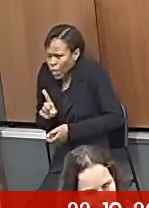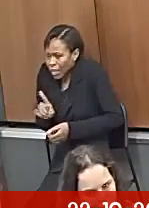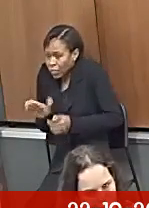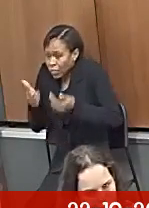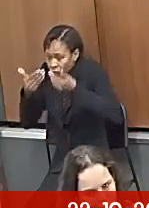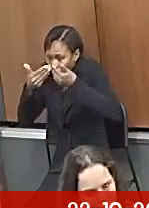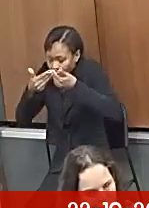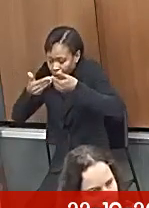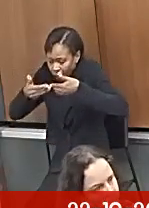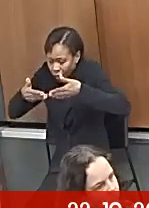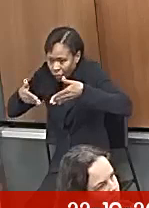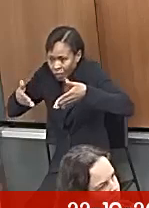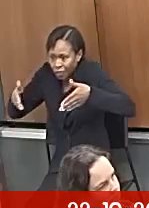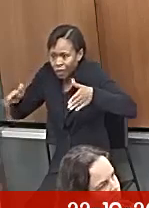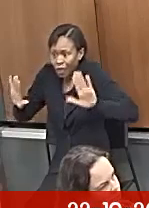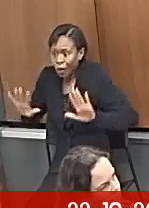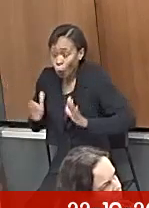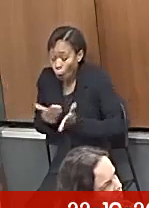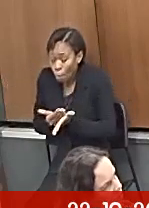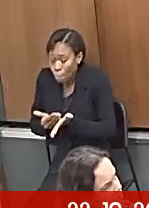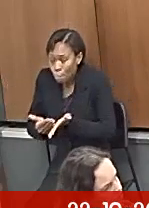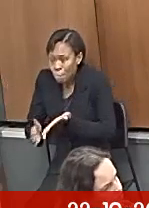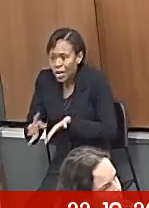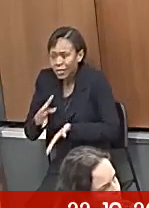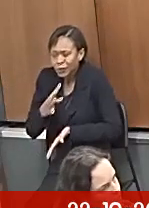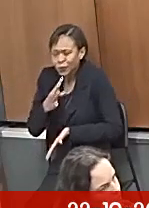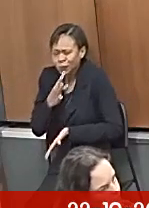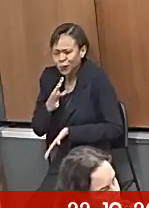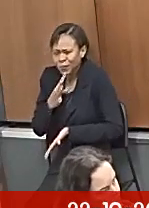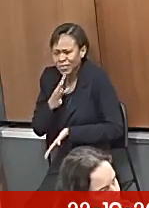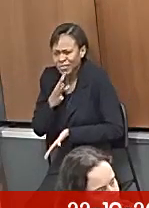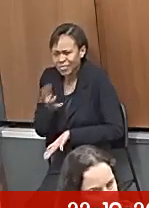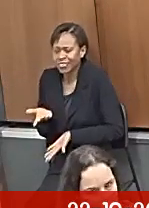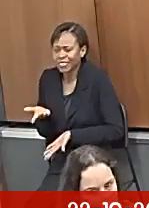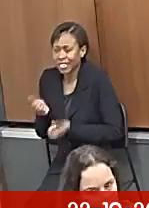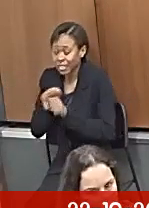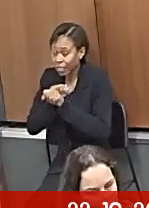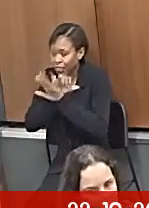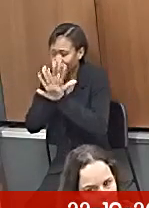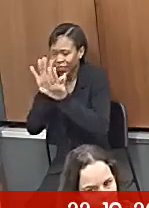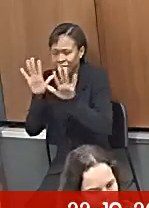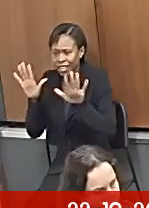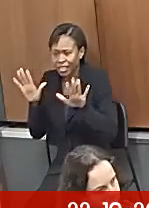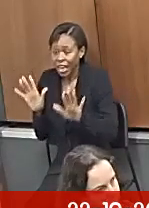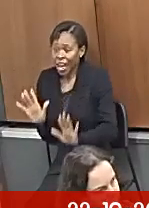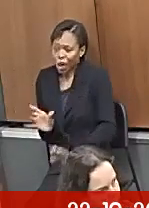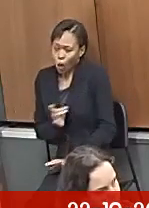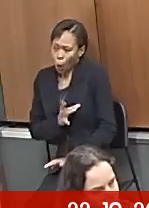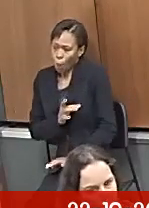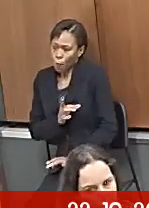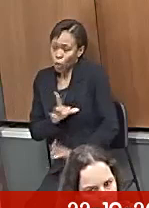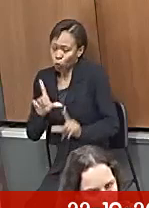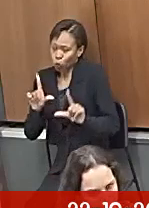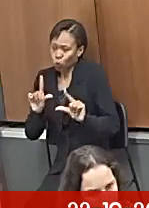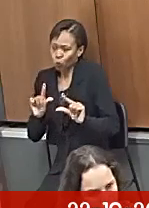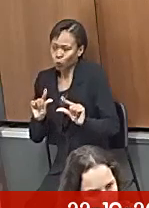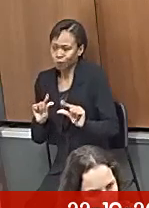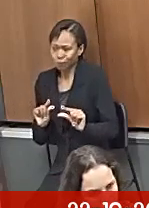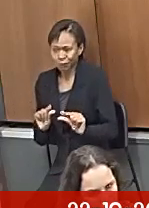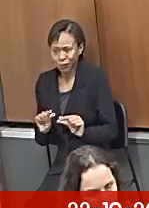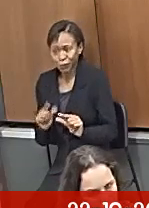ser conhecido e passa a ser menos temido, a ser mais